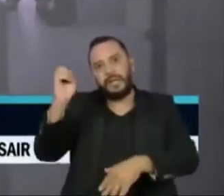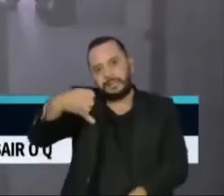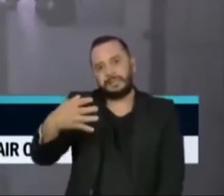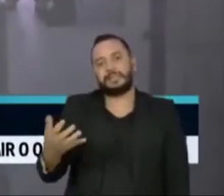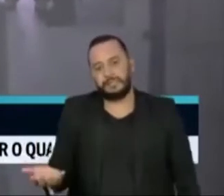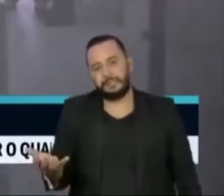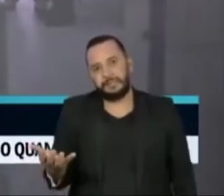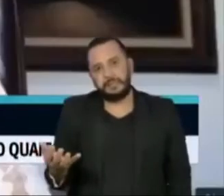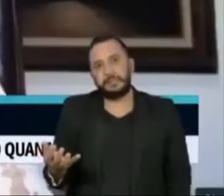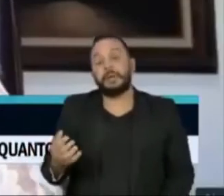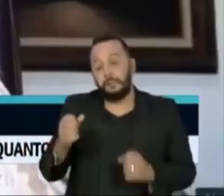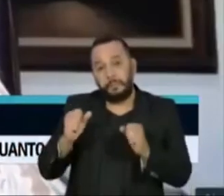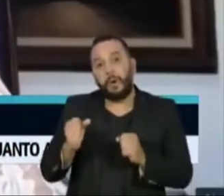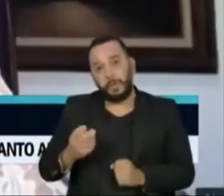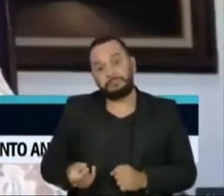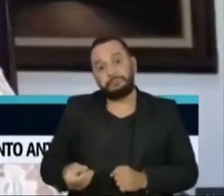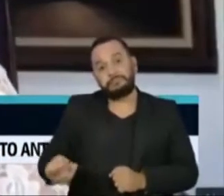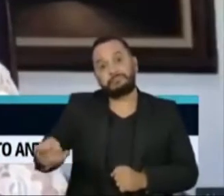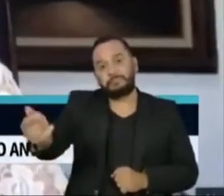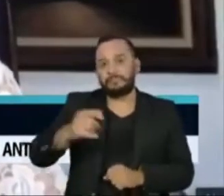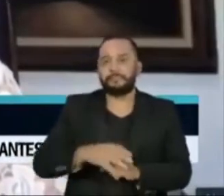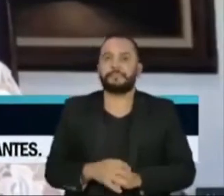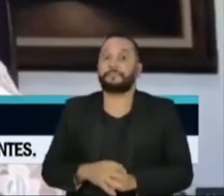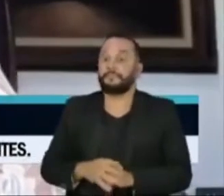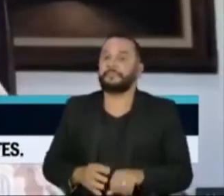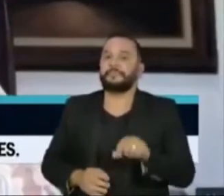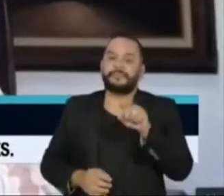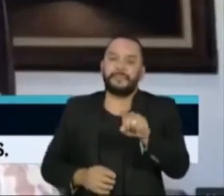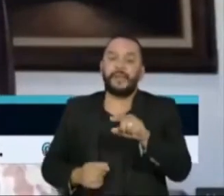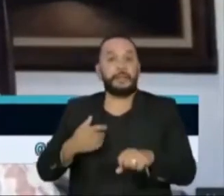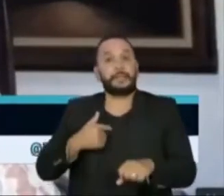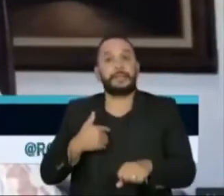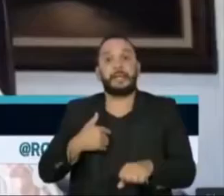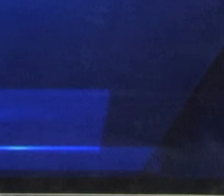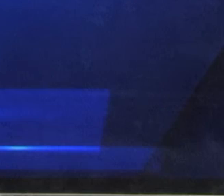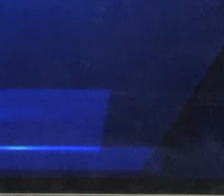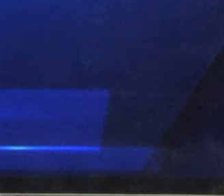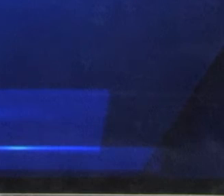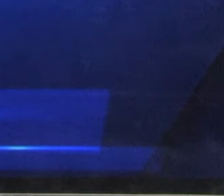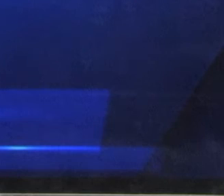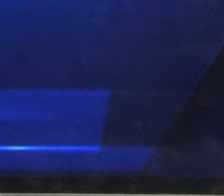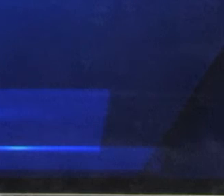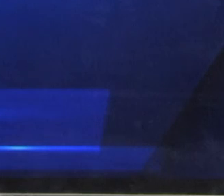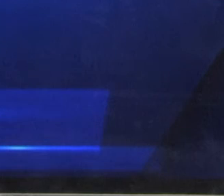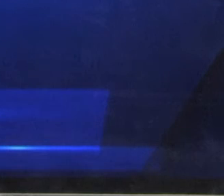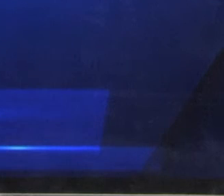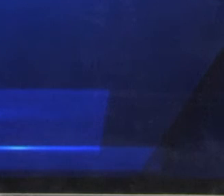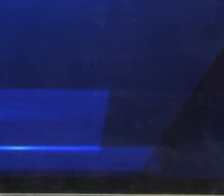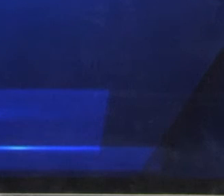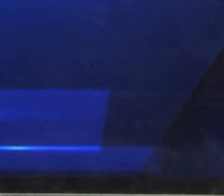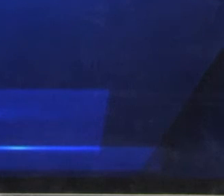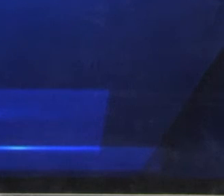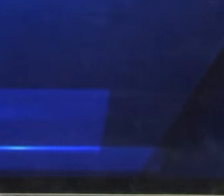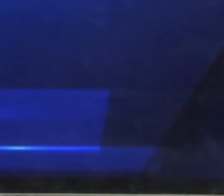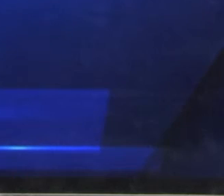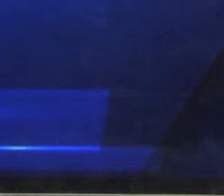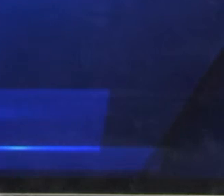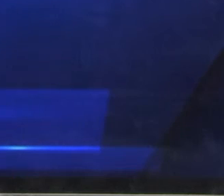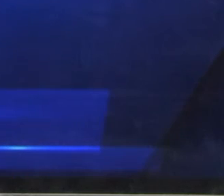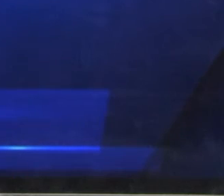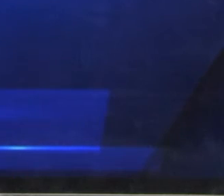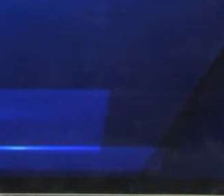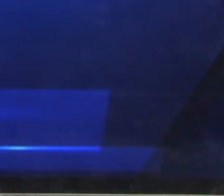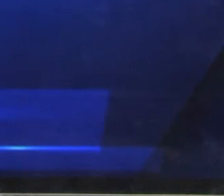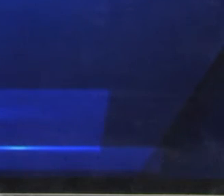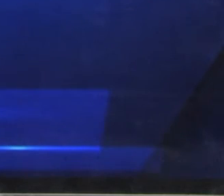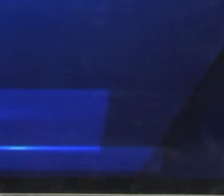até permanente. Não espere para tratar o depois. E no próximo bloco você vai conferir. Atlético